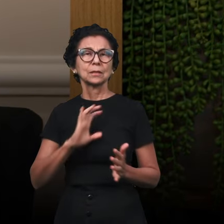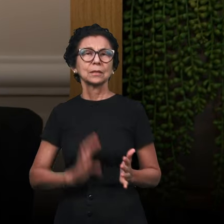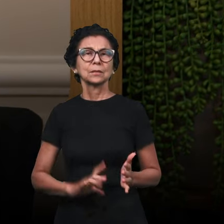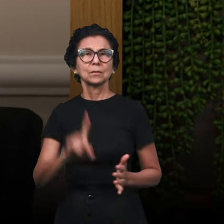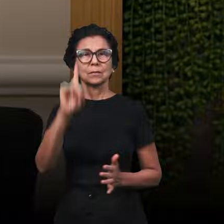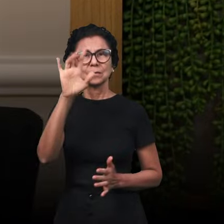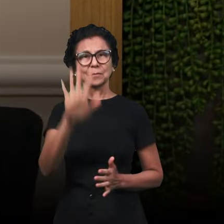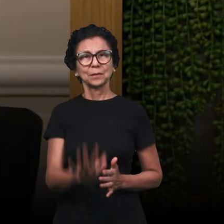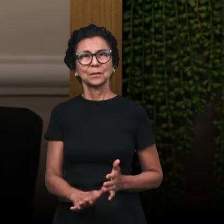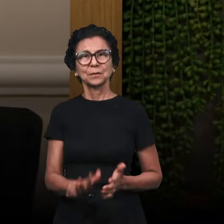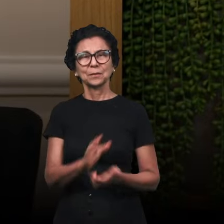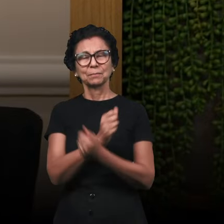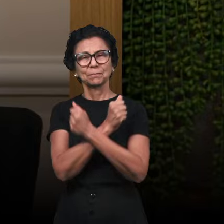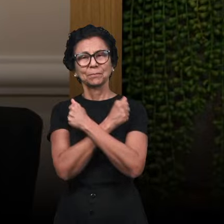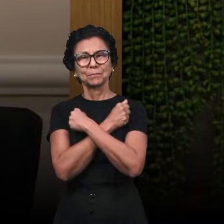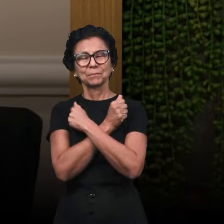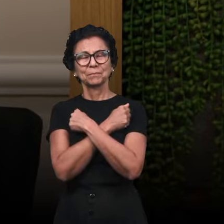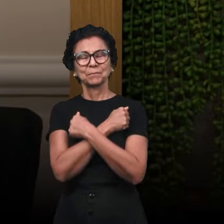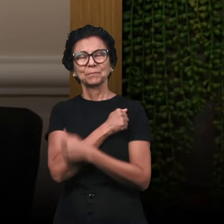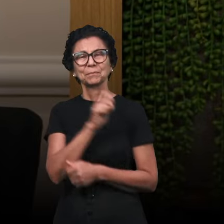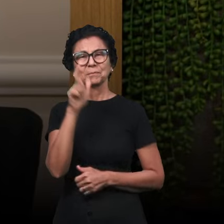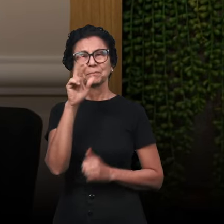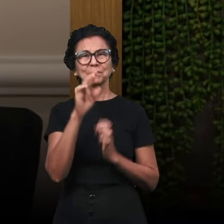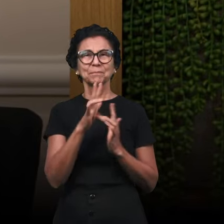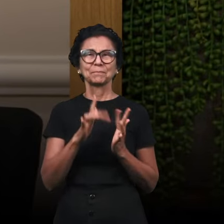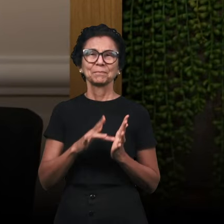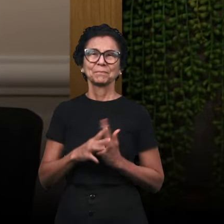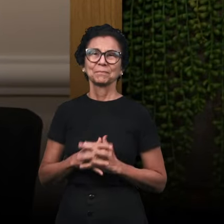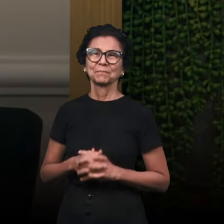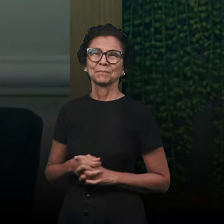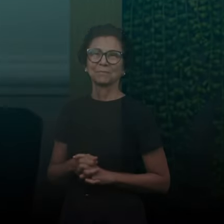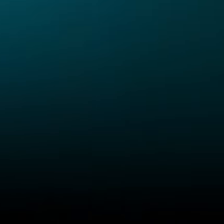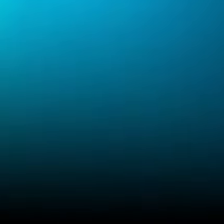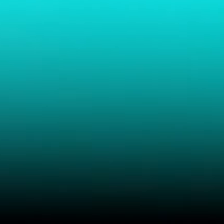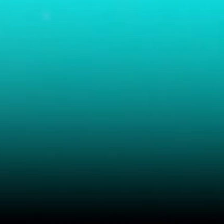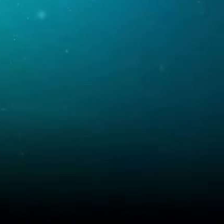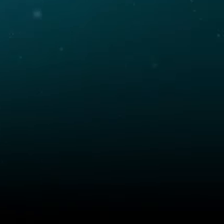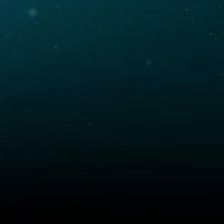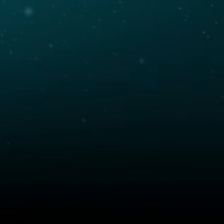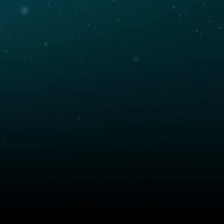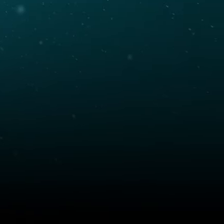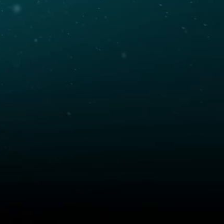Que Deus abençoe a todos. Forte abraço, a paz do Senhor Jesus.